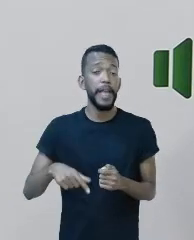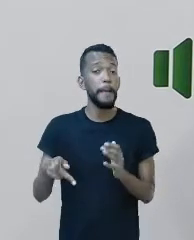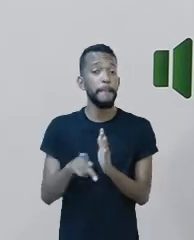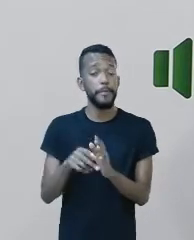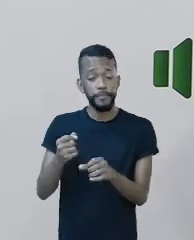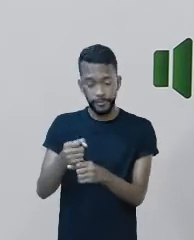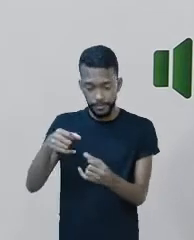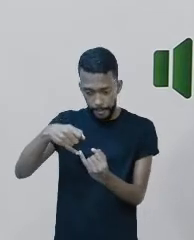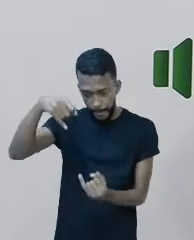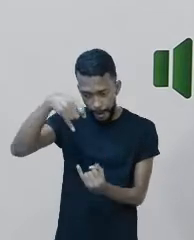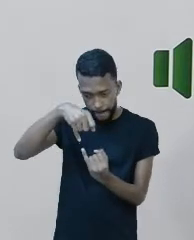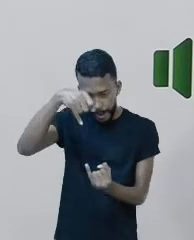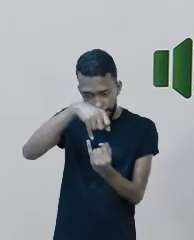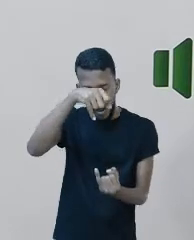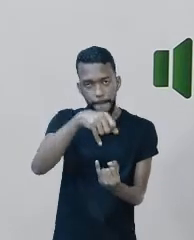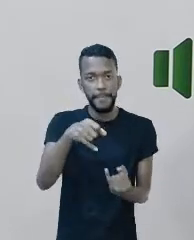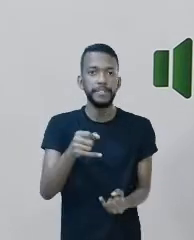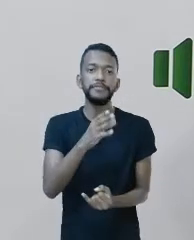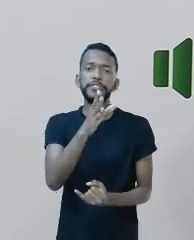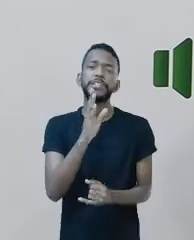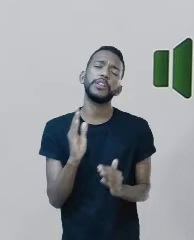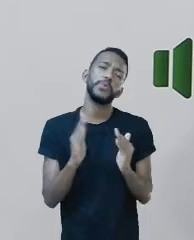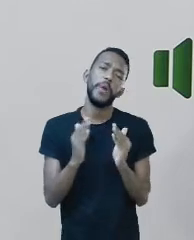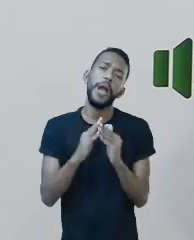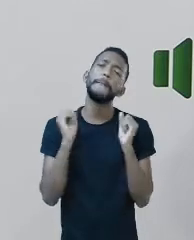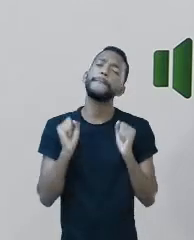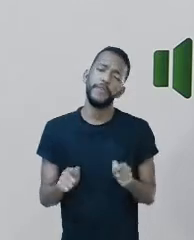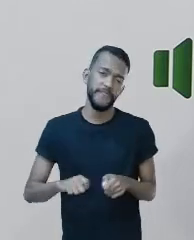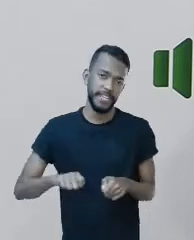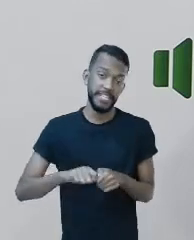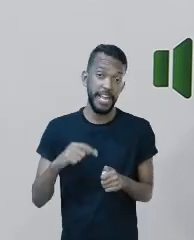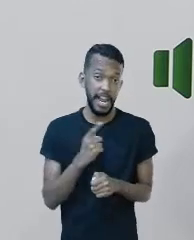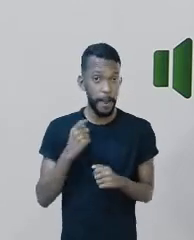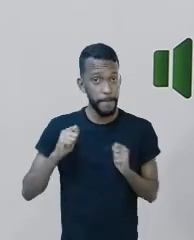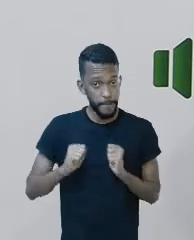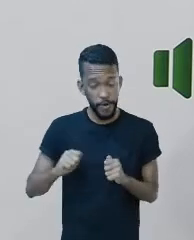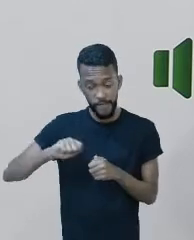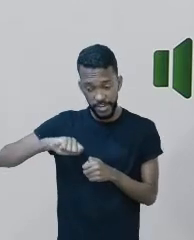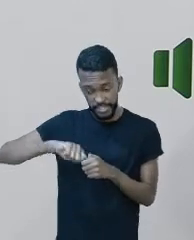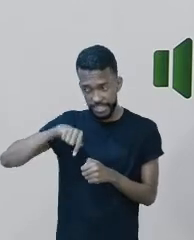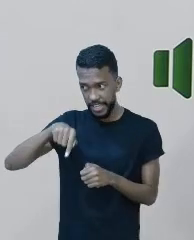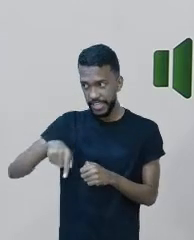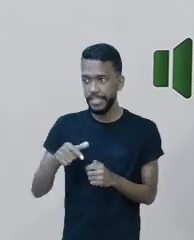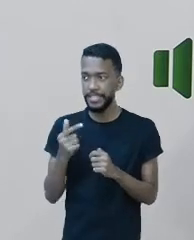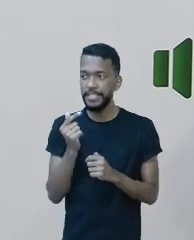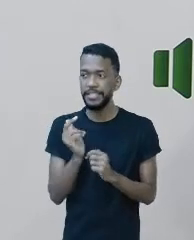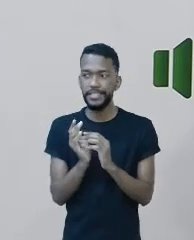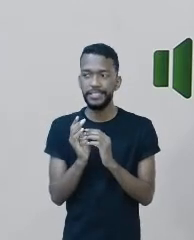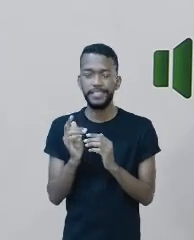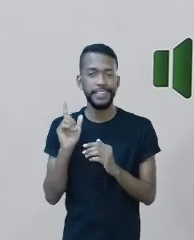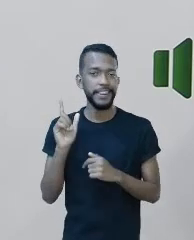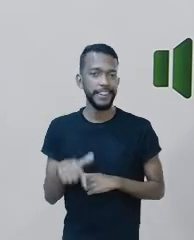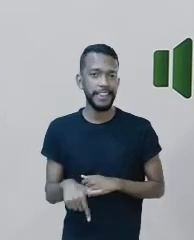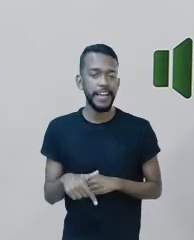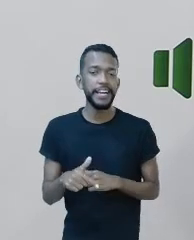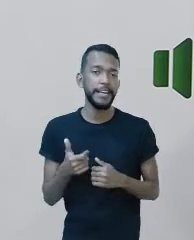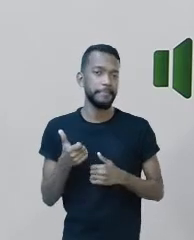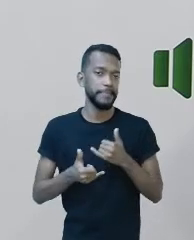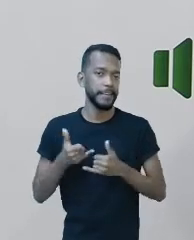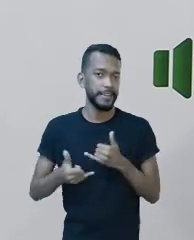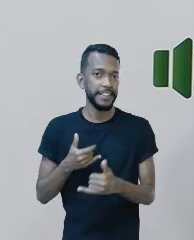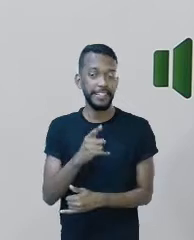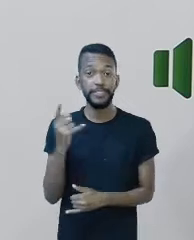que você pode fazer aí em sua casa. Não é maravilhoso quando a gente pode fazer uma brincadeira que você pode conseguir facilmente